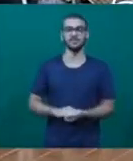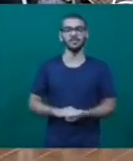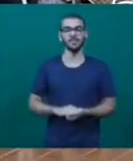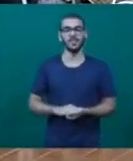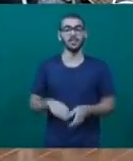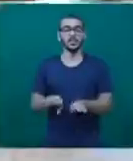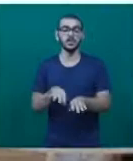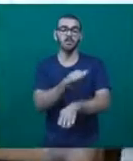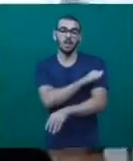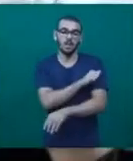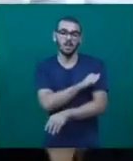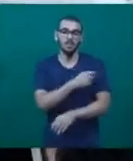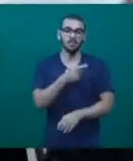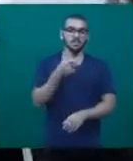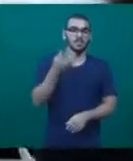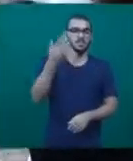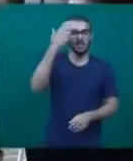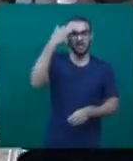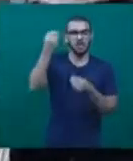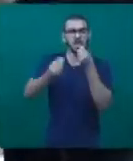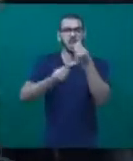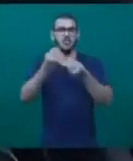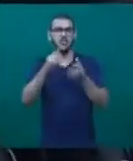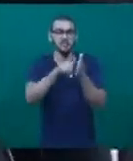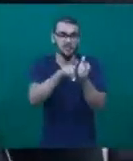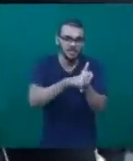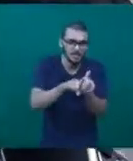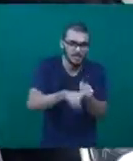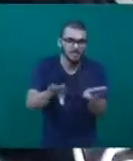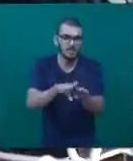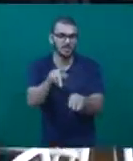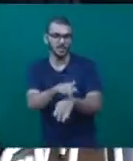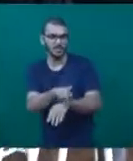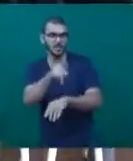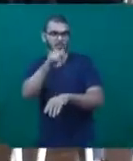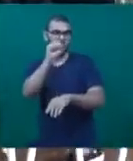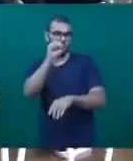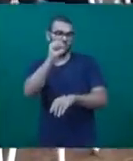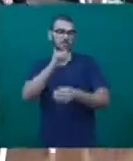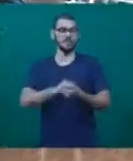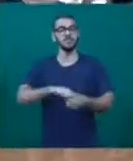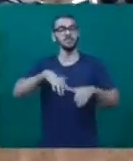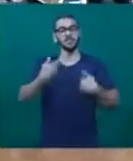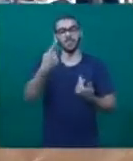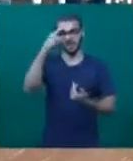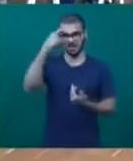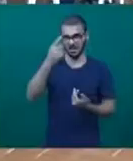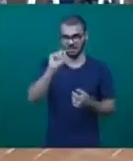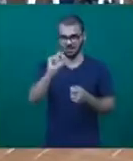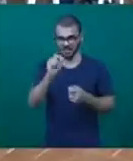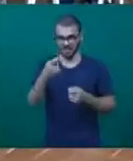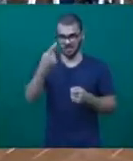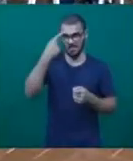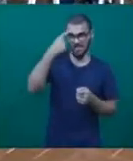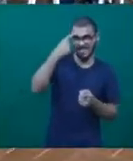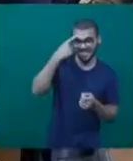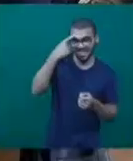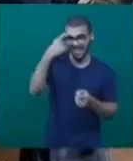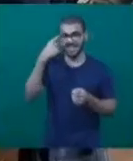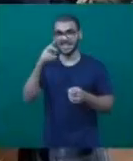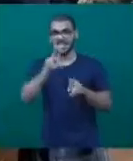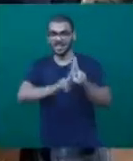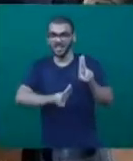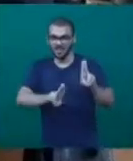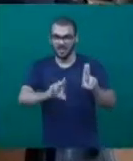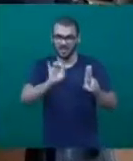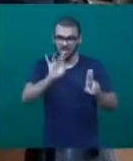sobre a PROPP, Pró-Reitoria de Pesquisa e Pós-Graduação. A ideia é que os estudantes compreendam que as ações da universidade vão